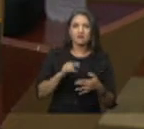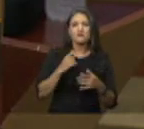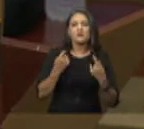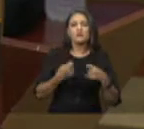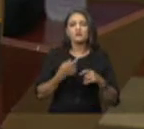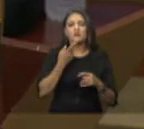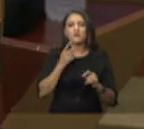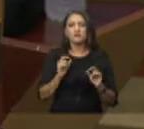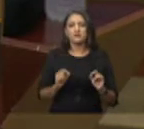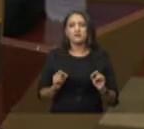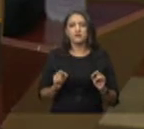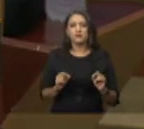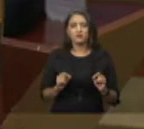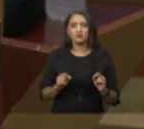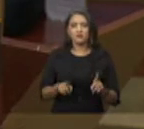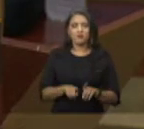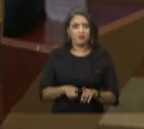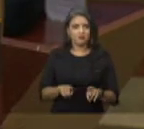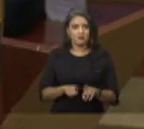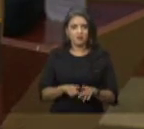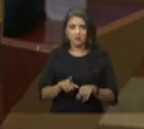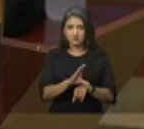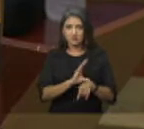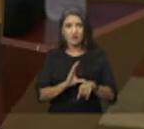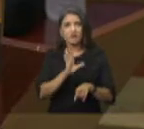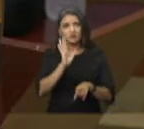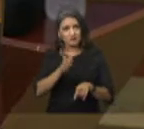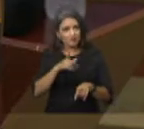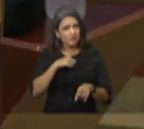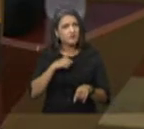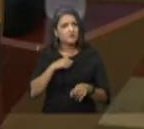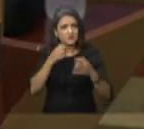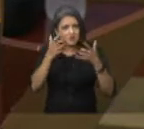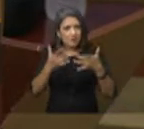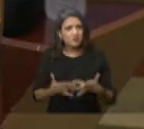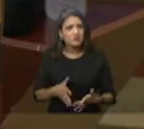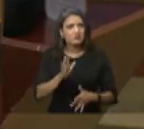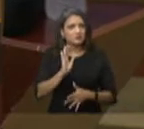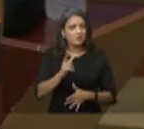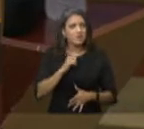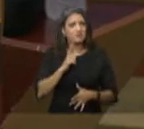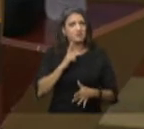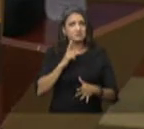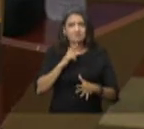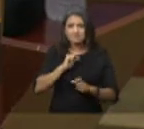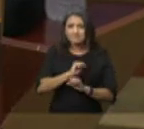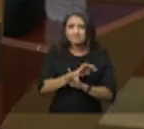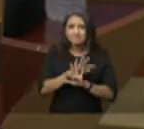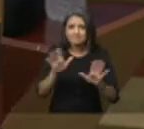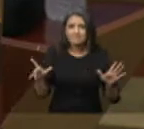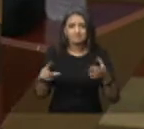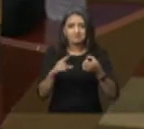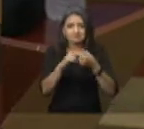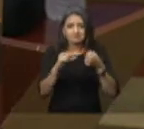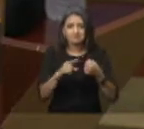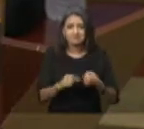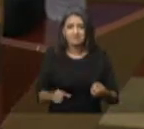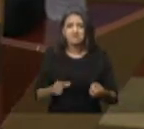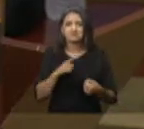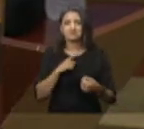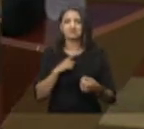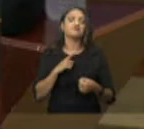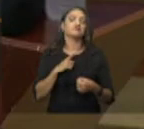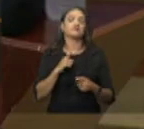Tampou a um vácuo constitucional pelo contrário como também foi dito e repetido o comando é claro e a guarda desde 88